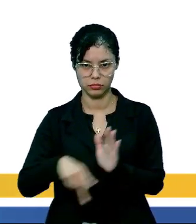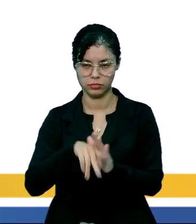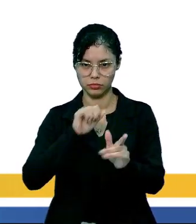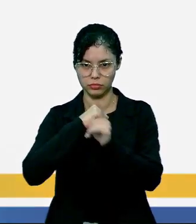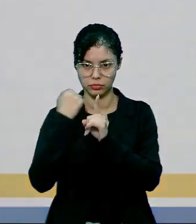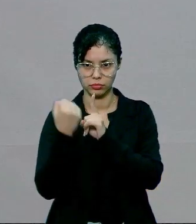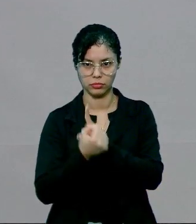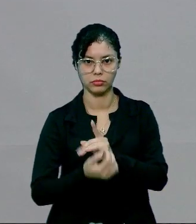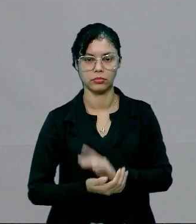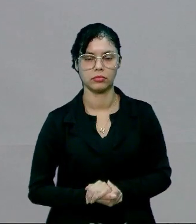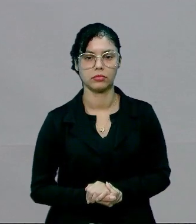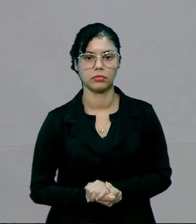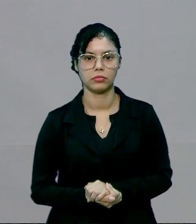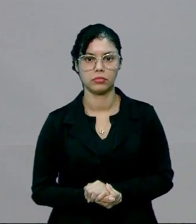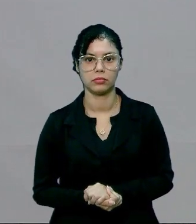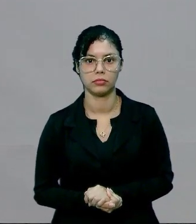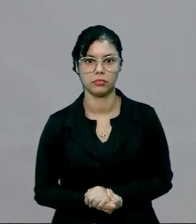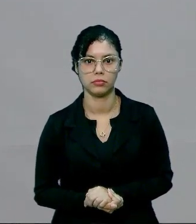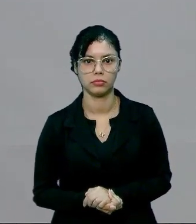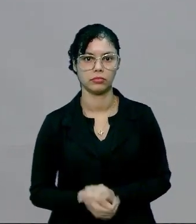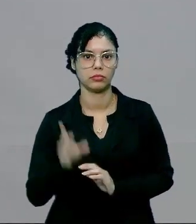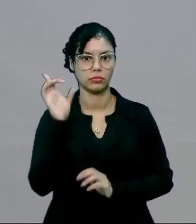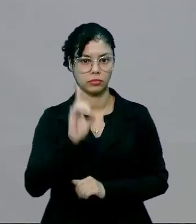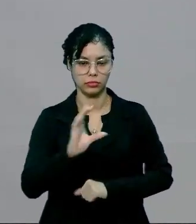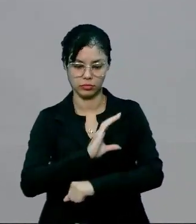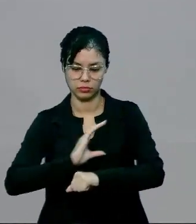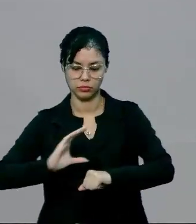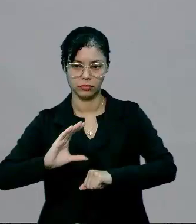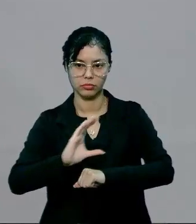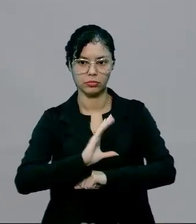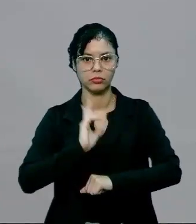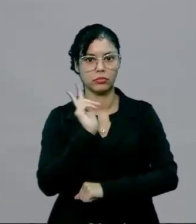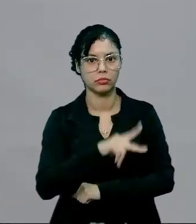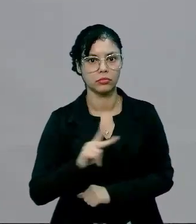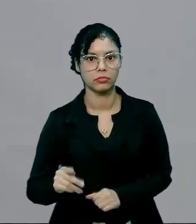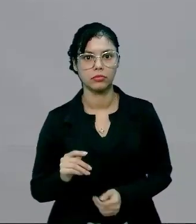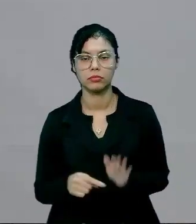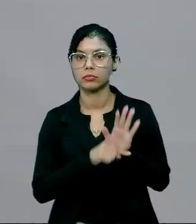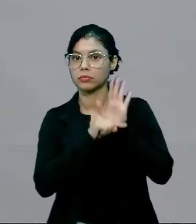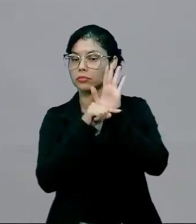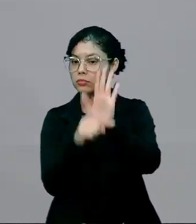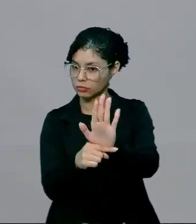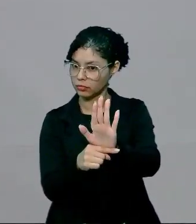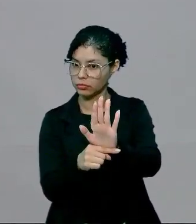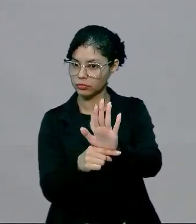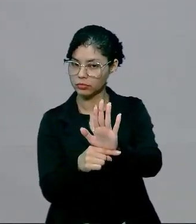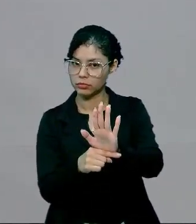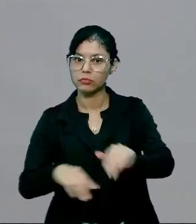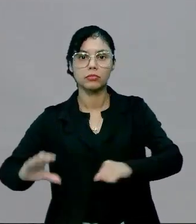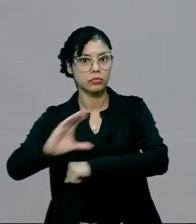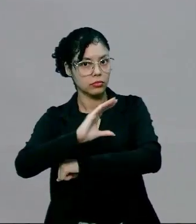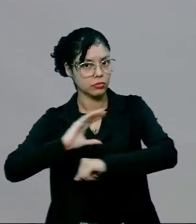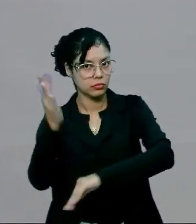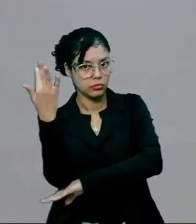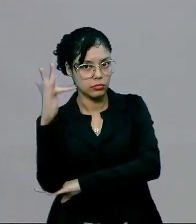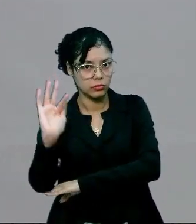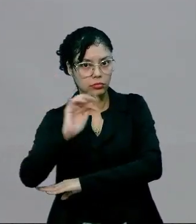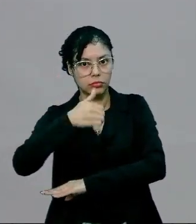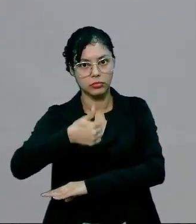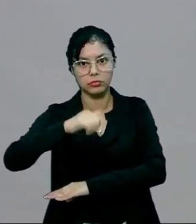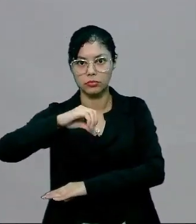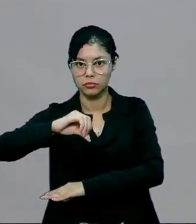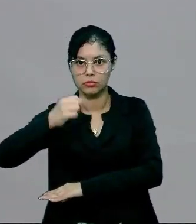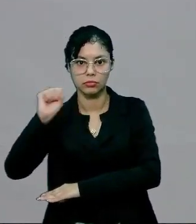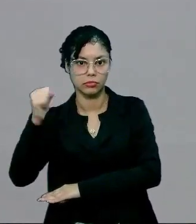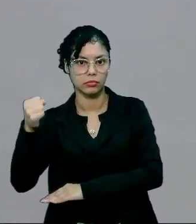pacto social. O que é um direito constitucional, professora? Está previsto na Constituição Federal de